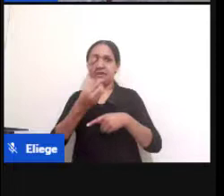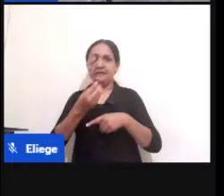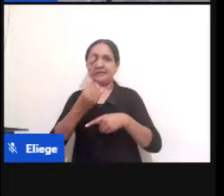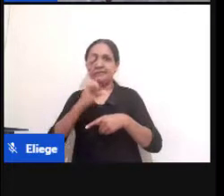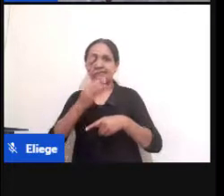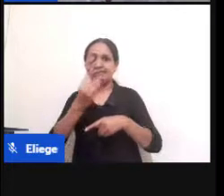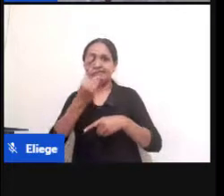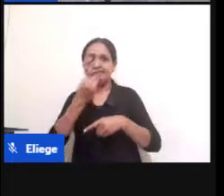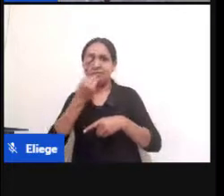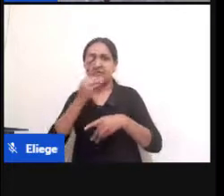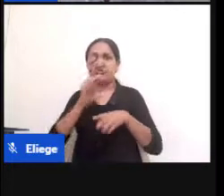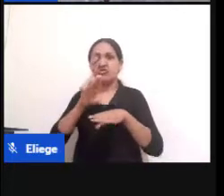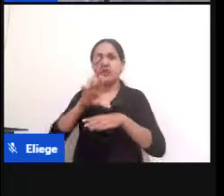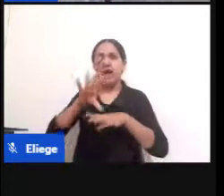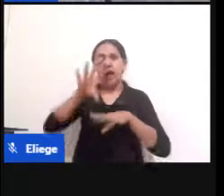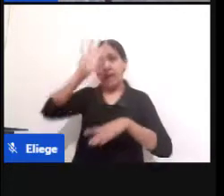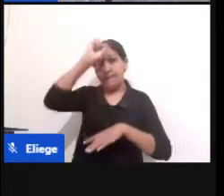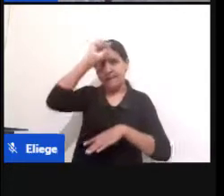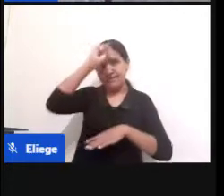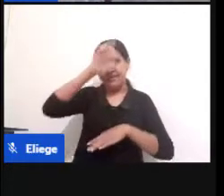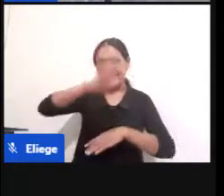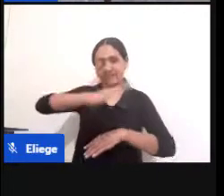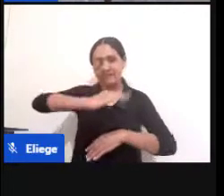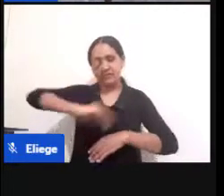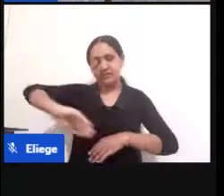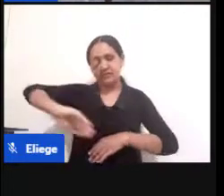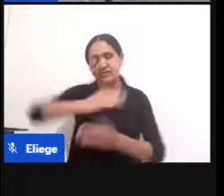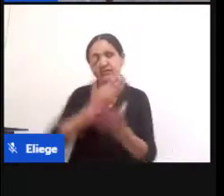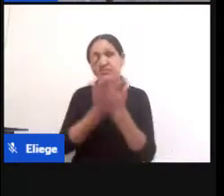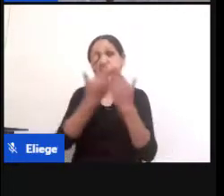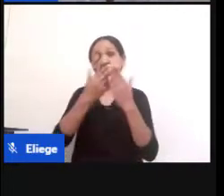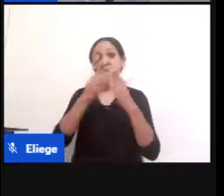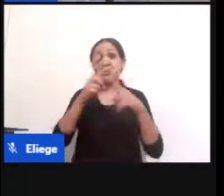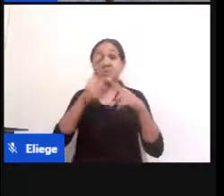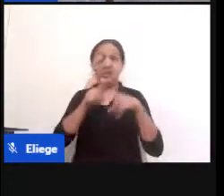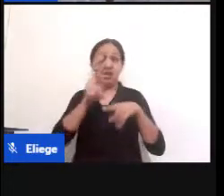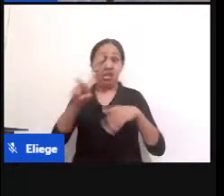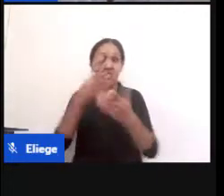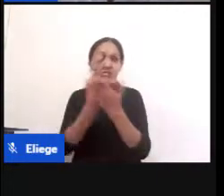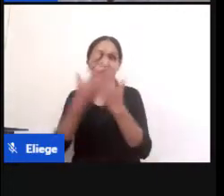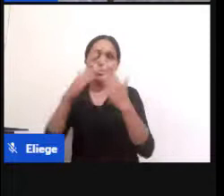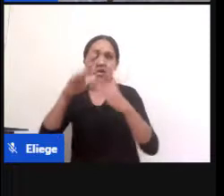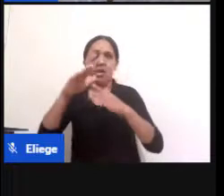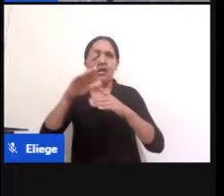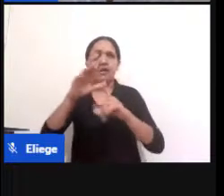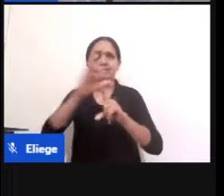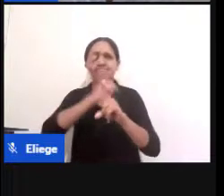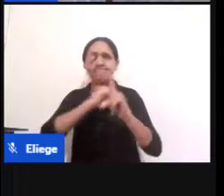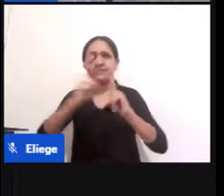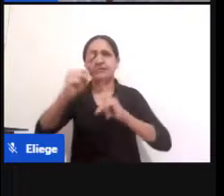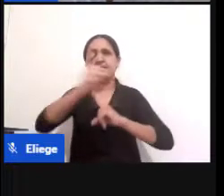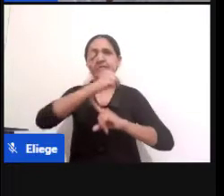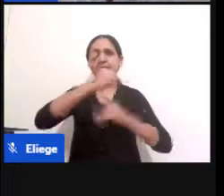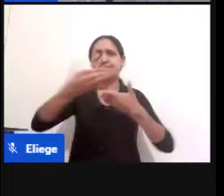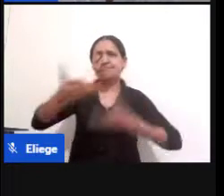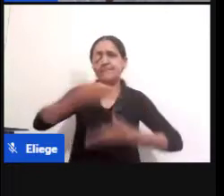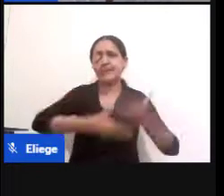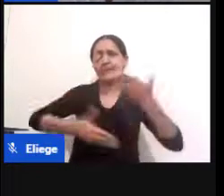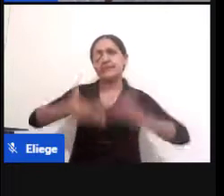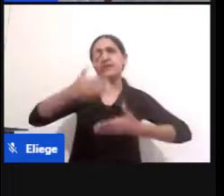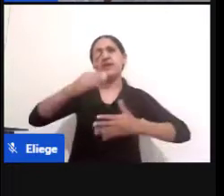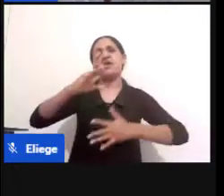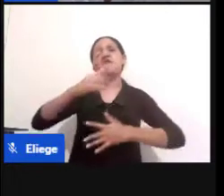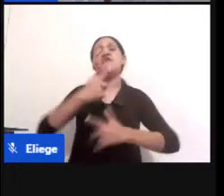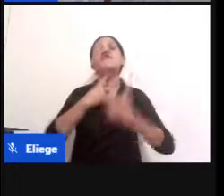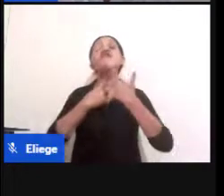ela socializa, ela realiza a sua interação, os seus conhecimentos, com as suas vontades, essa